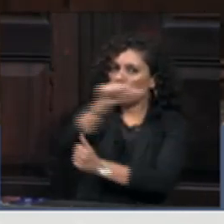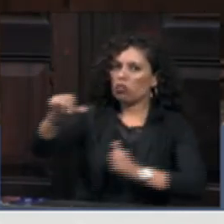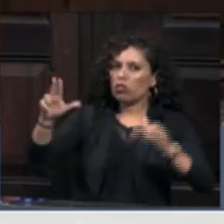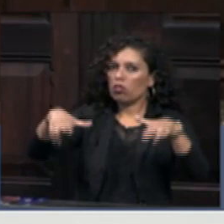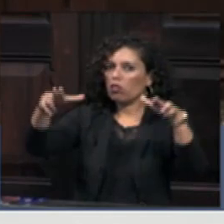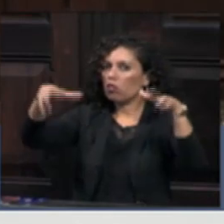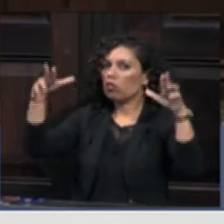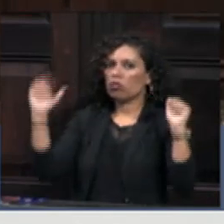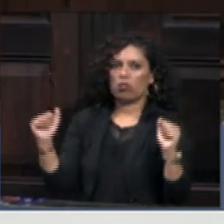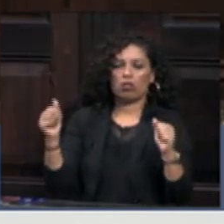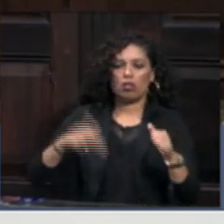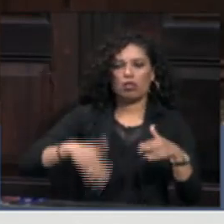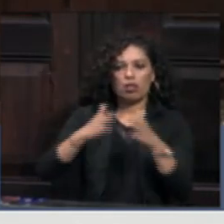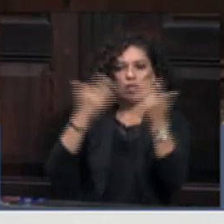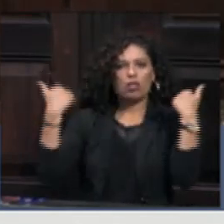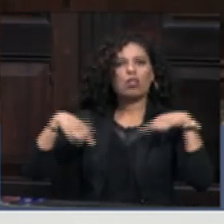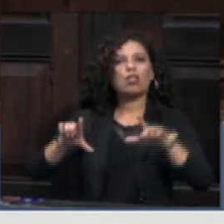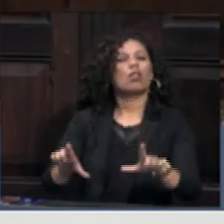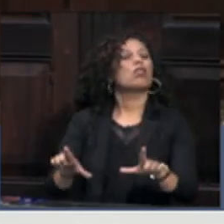esta casa,